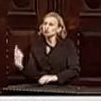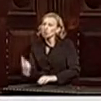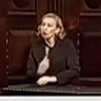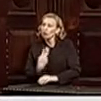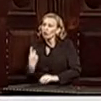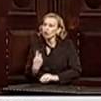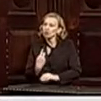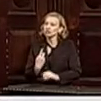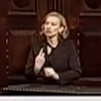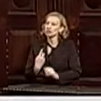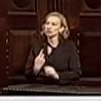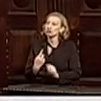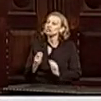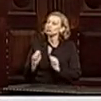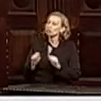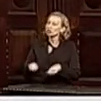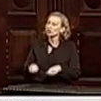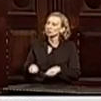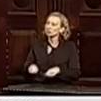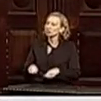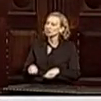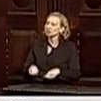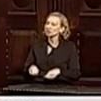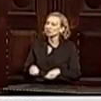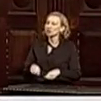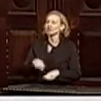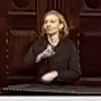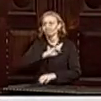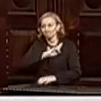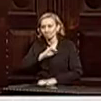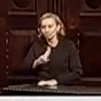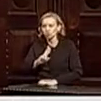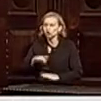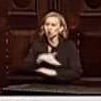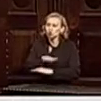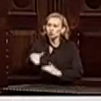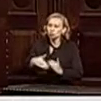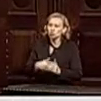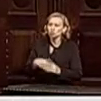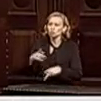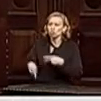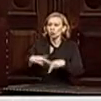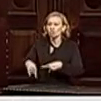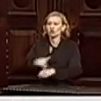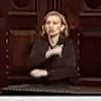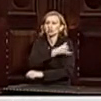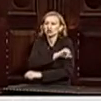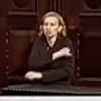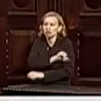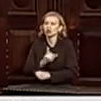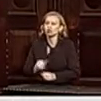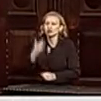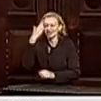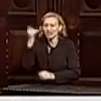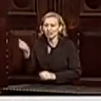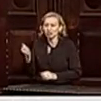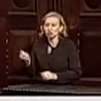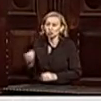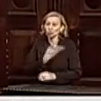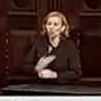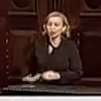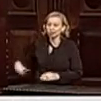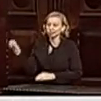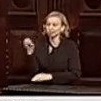à altura das nossas responsabilidades. Todos os cariocas e fluminenses sabem que o atual governo do Estado acabou. Todos